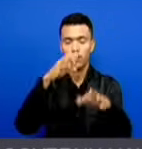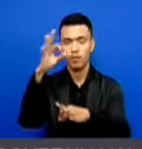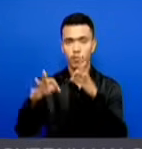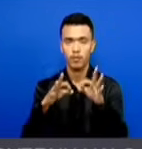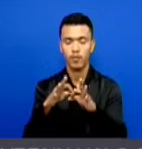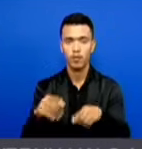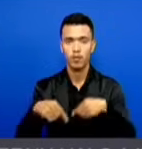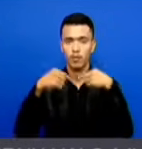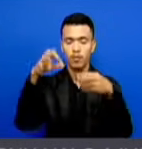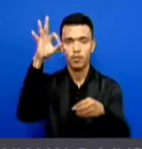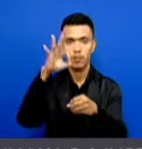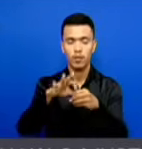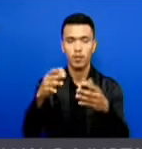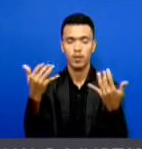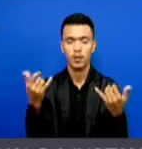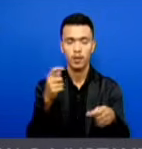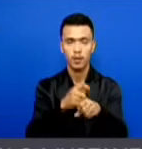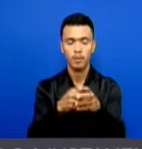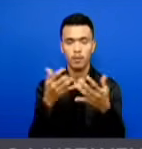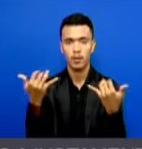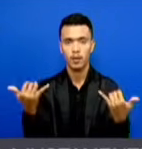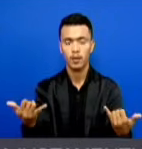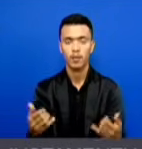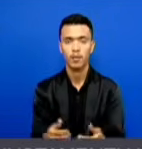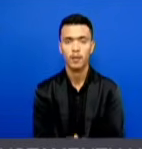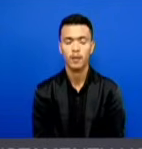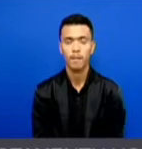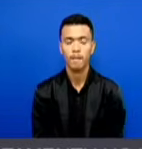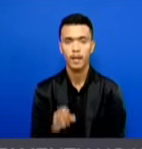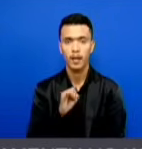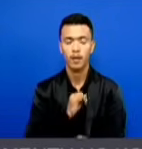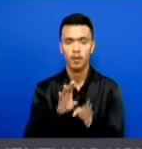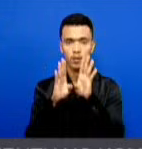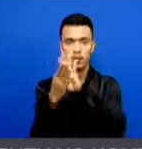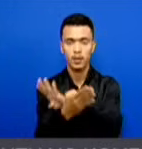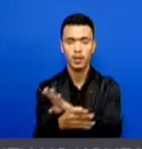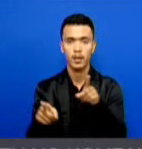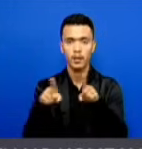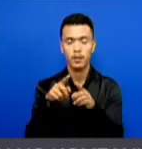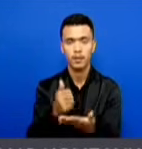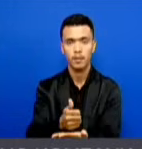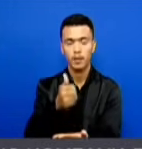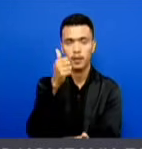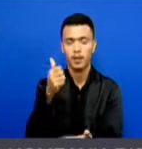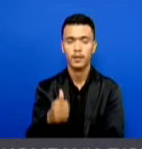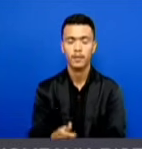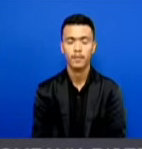fo botus bahau to loro minutu irene minutu di ikus oi ngapra mitona kata hau masai besedor wa suku Fatukeru